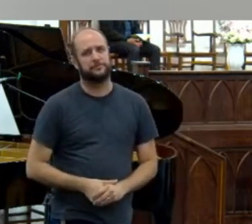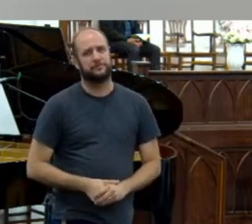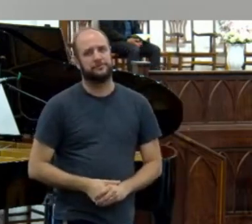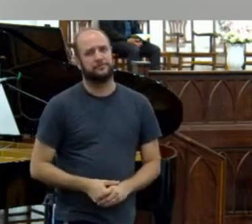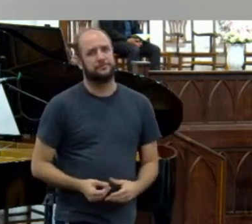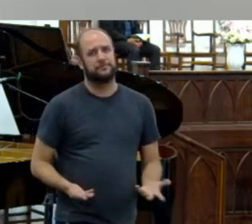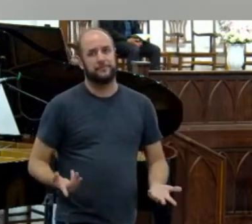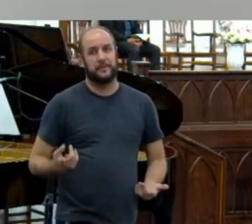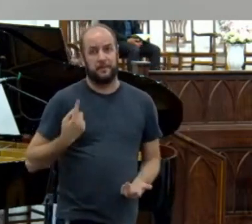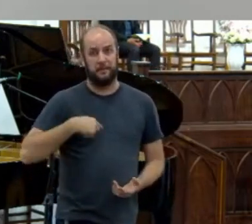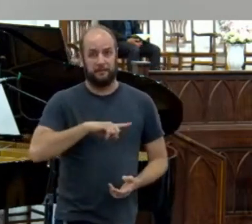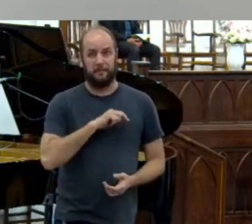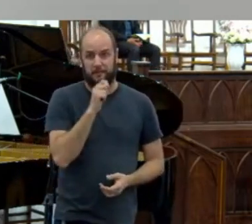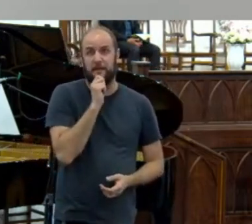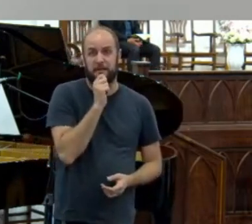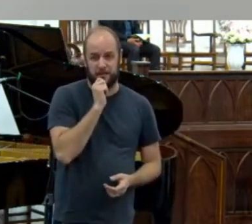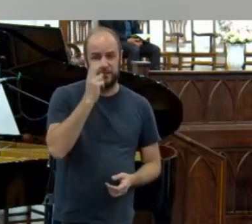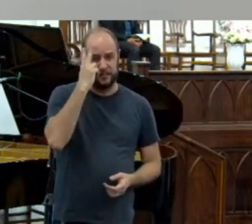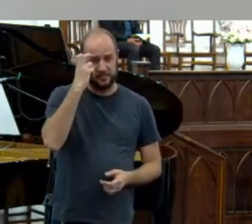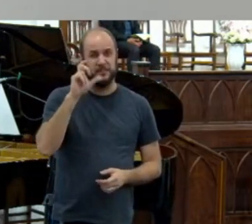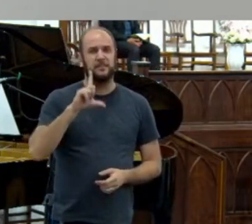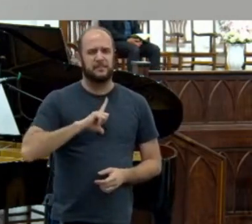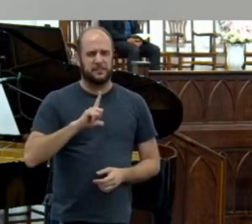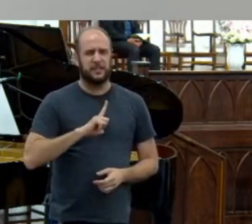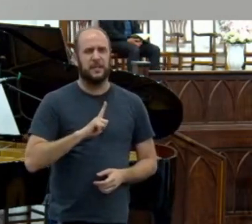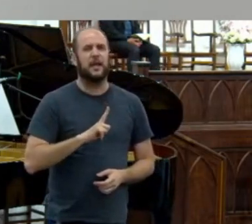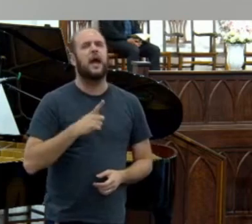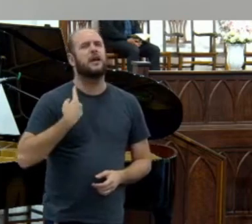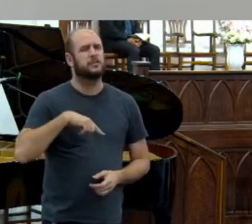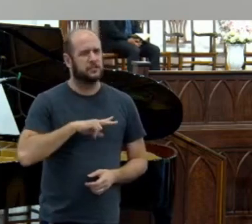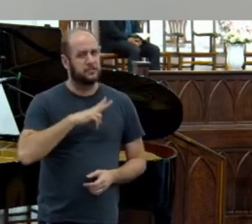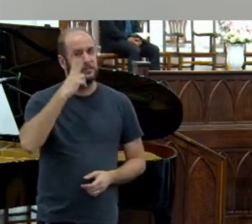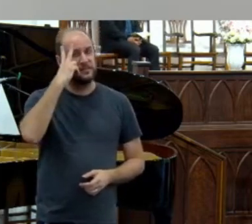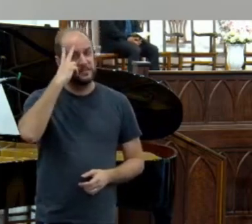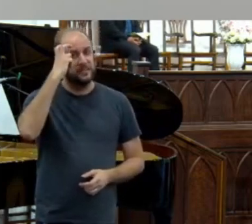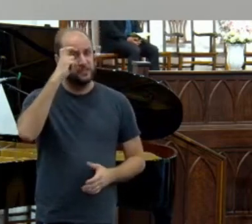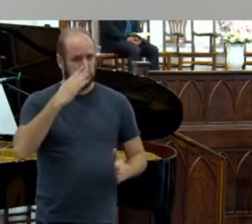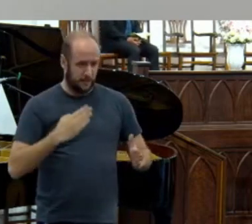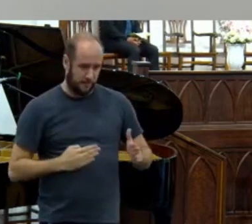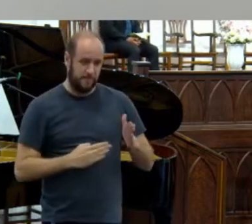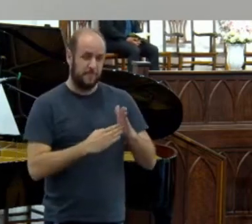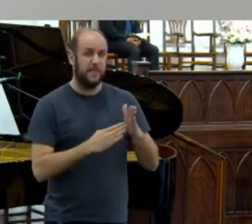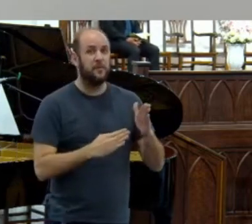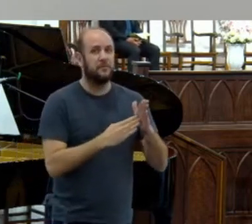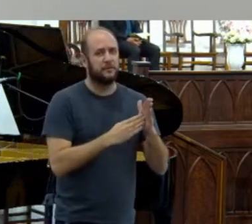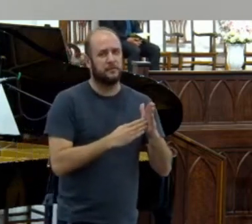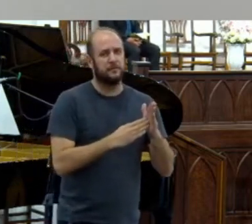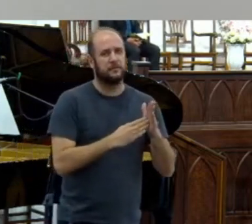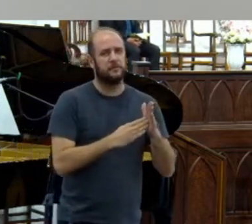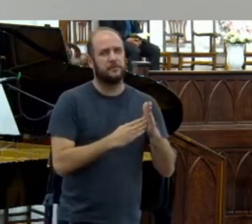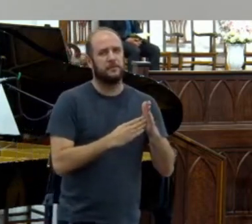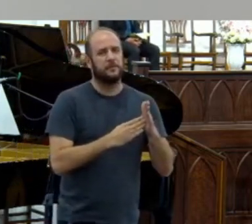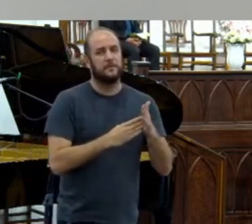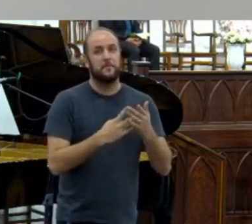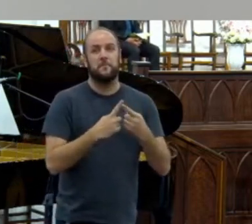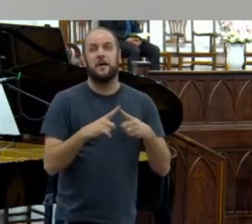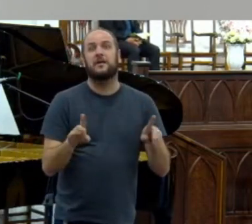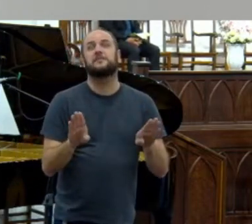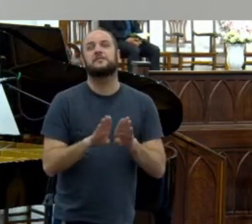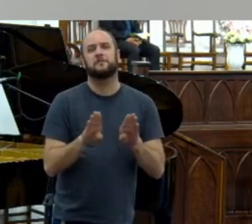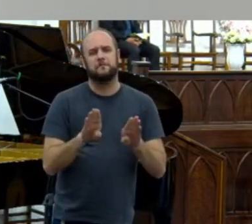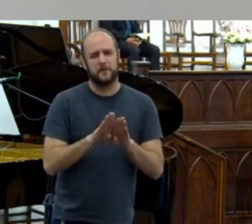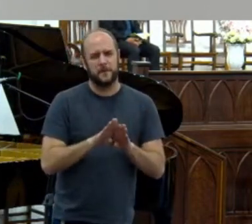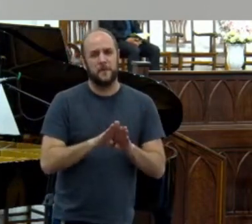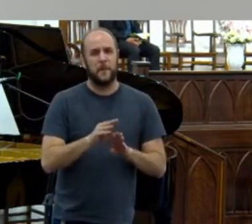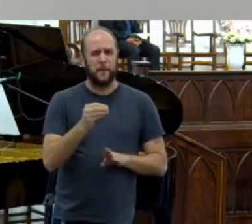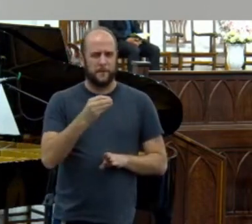seres inteligentes, a nossa inteligência não é somente limitada, mas ela é afetada pelo